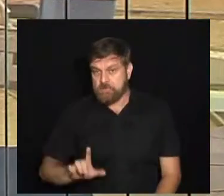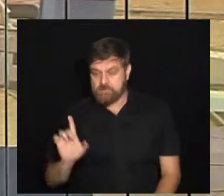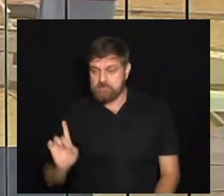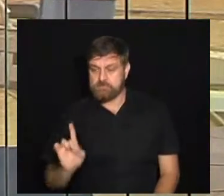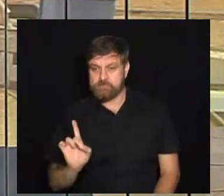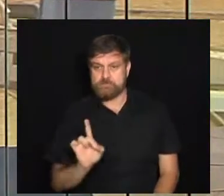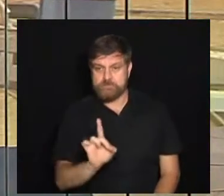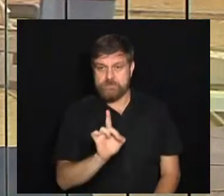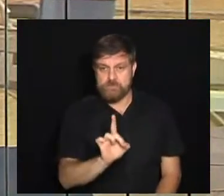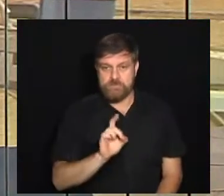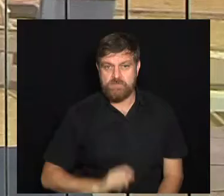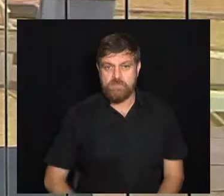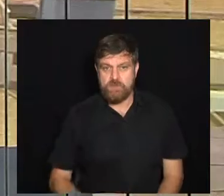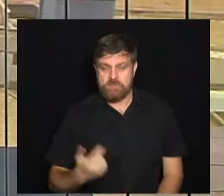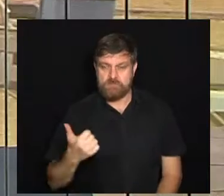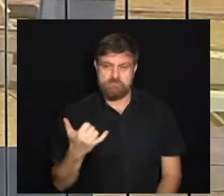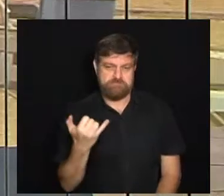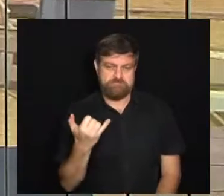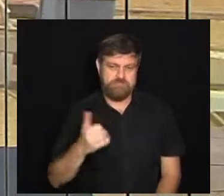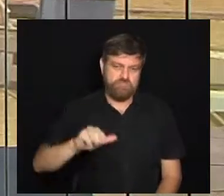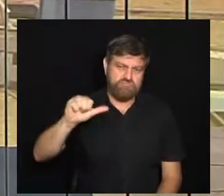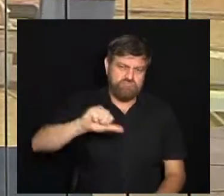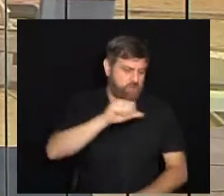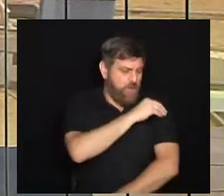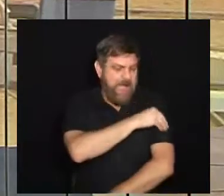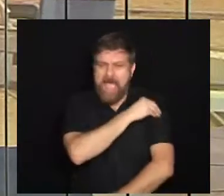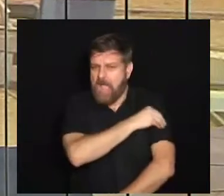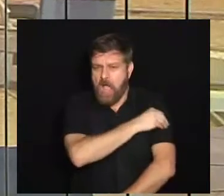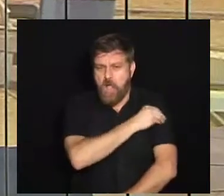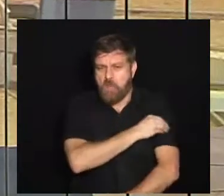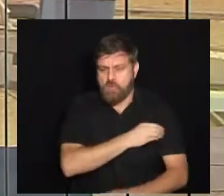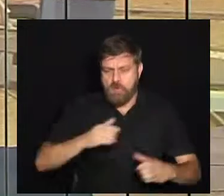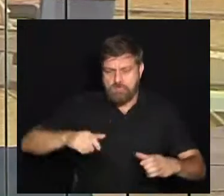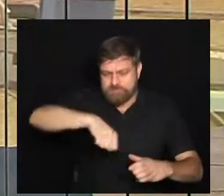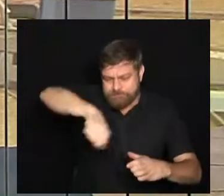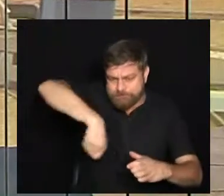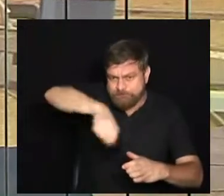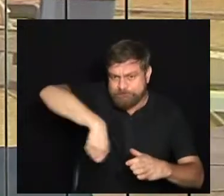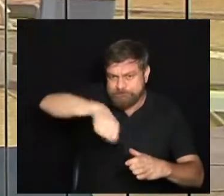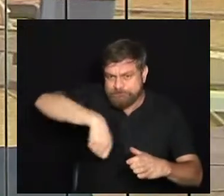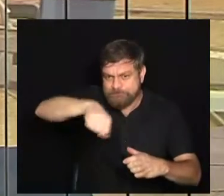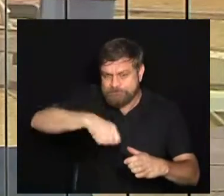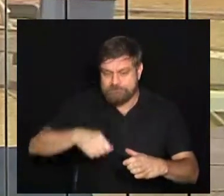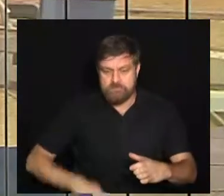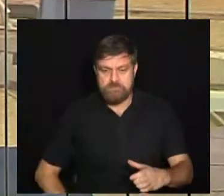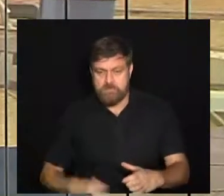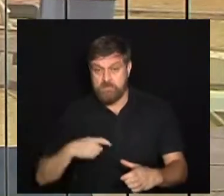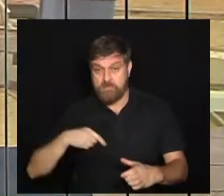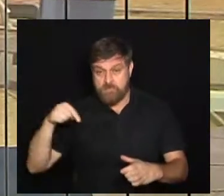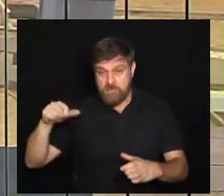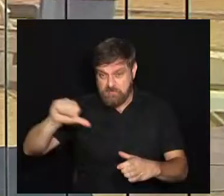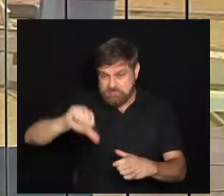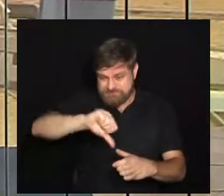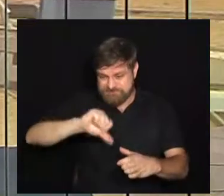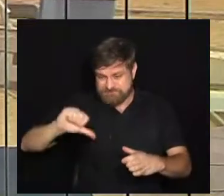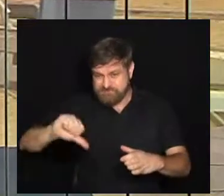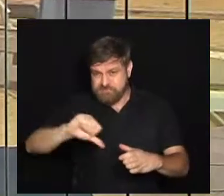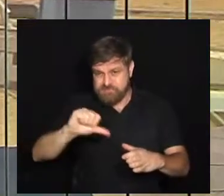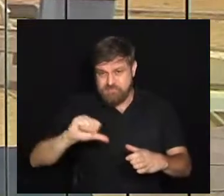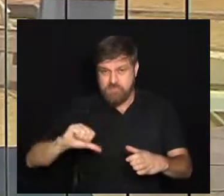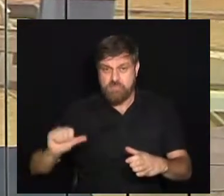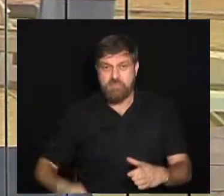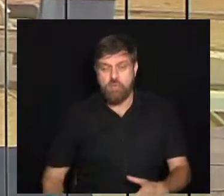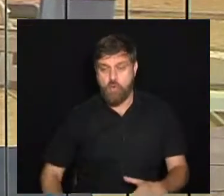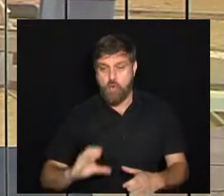ônibus com um anti-séptico contam pode ser álcool pode ser uma solução com água sanitária aquele que mata o vírus né uma solução com